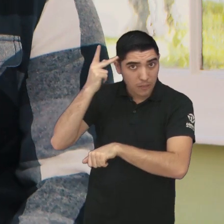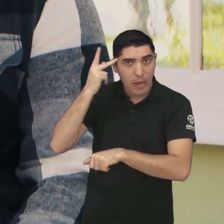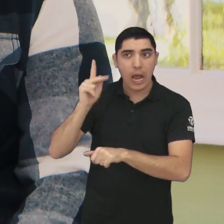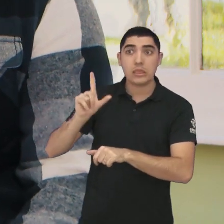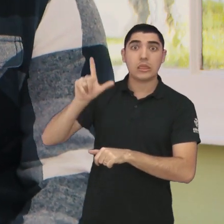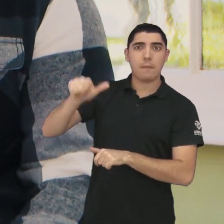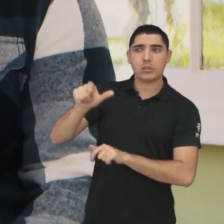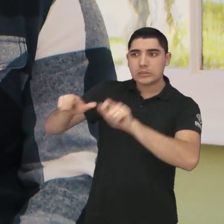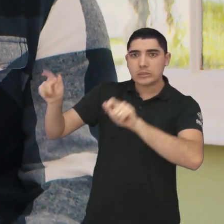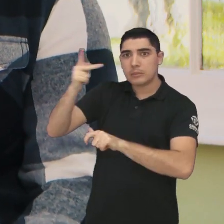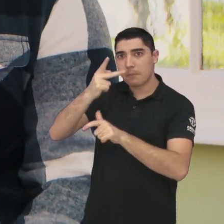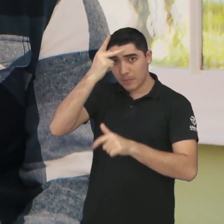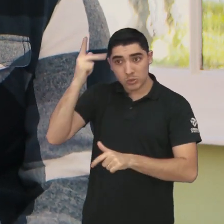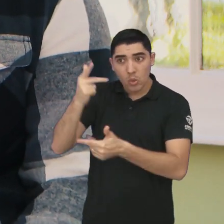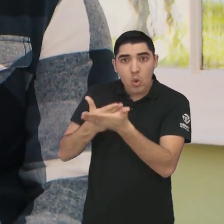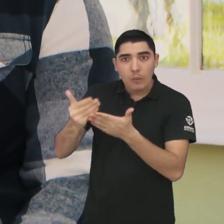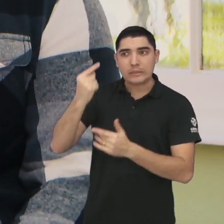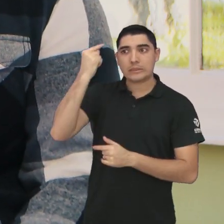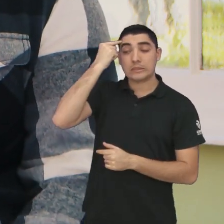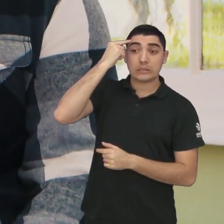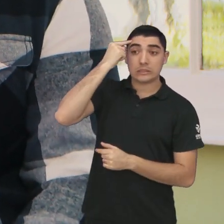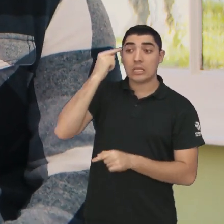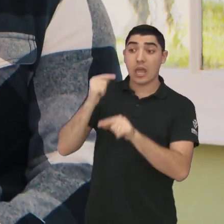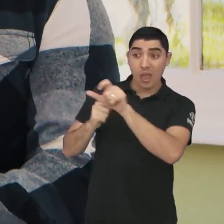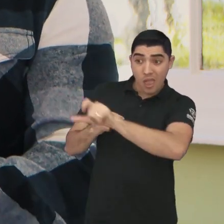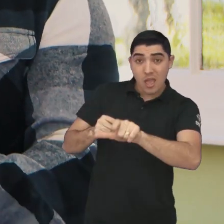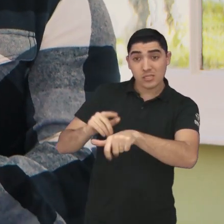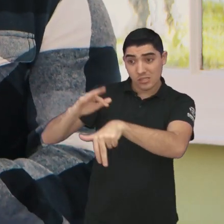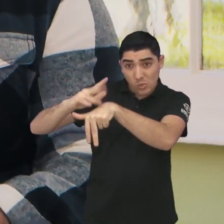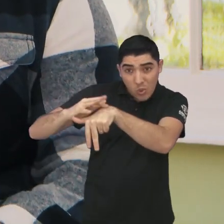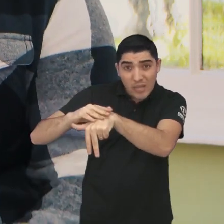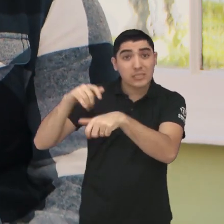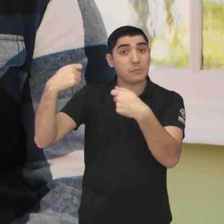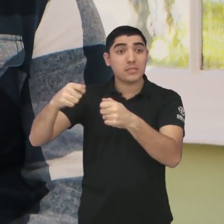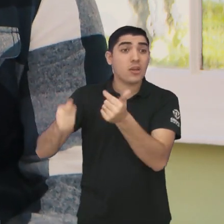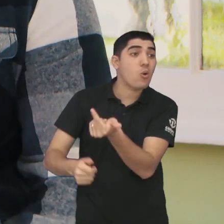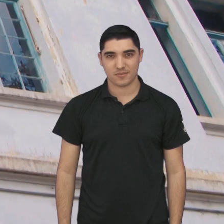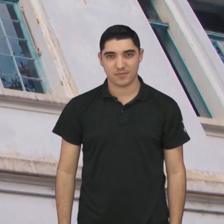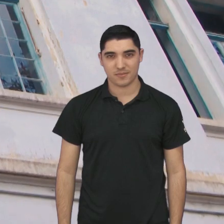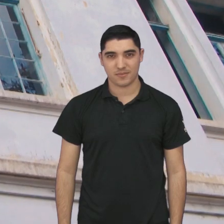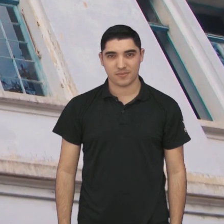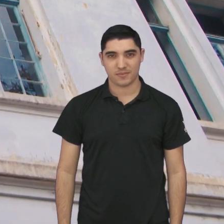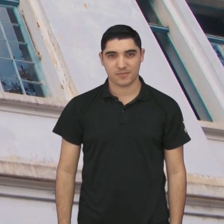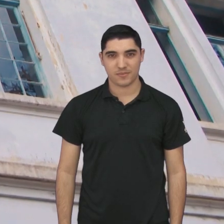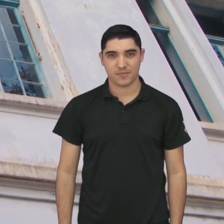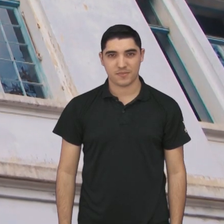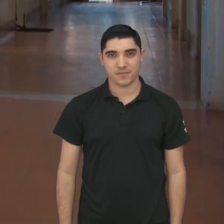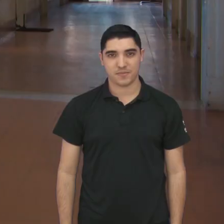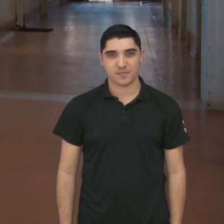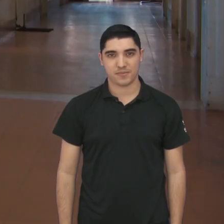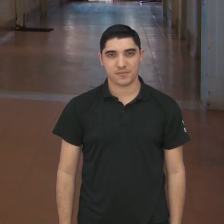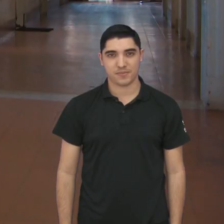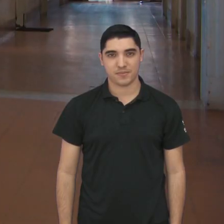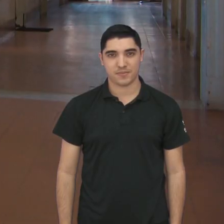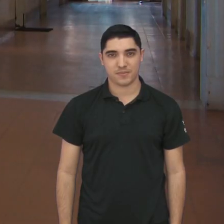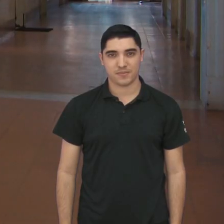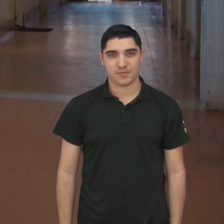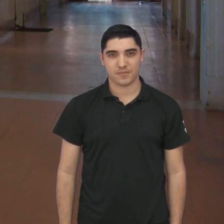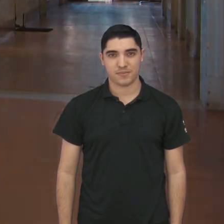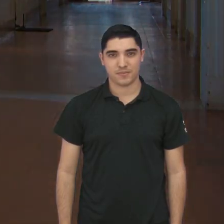gente precisa levar esses doentes, tratar esses doentes em algum lugar distante. Ou seja, pensou-se no isolamento